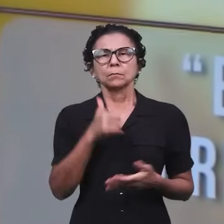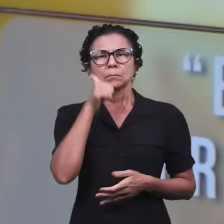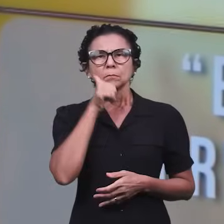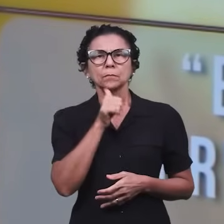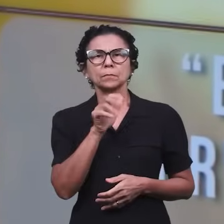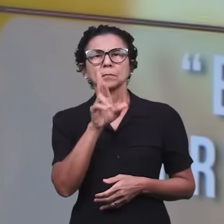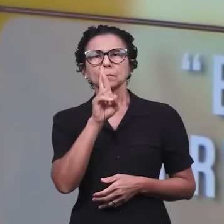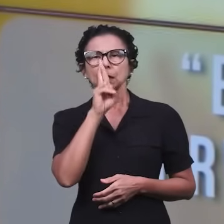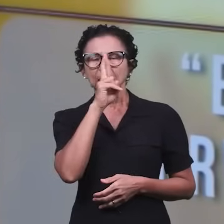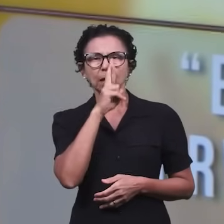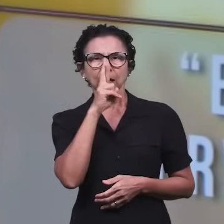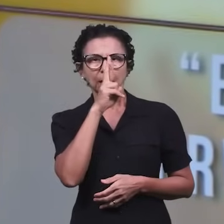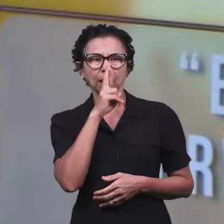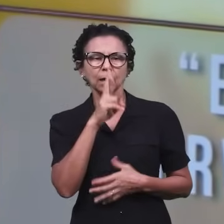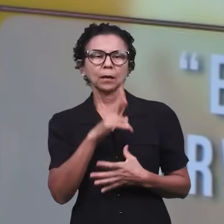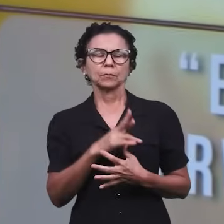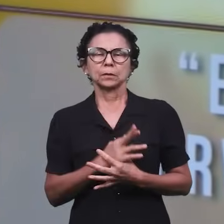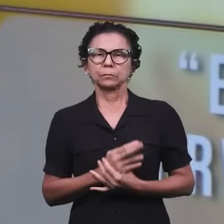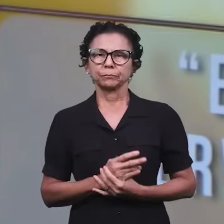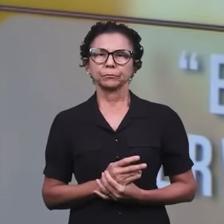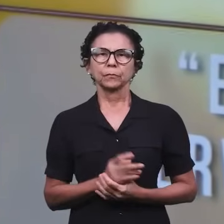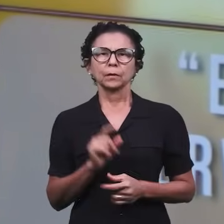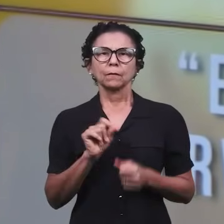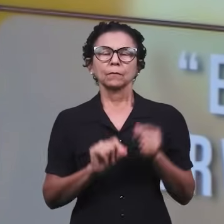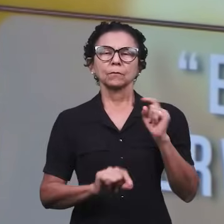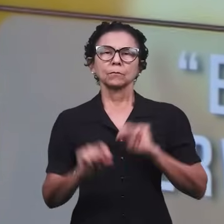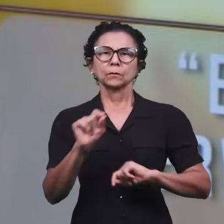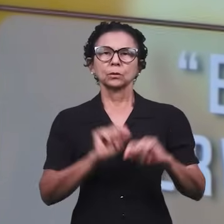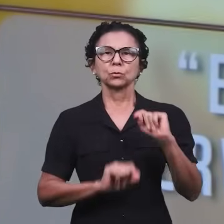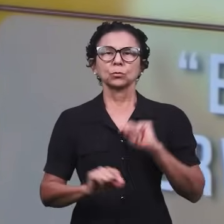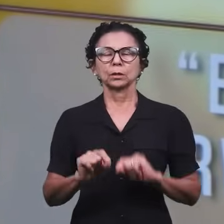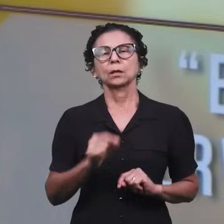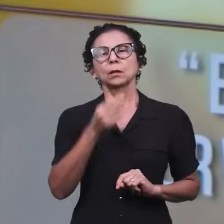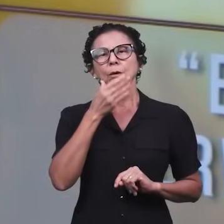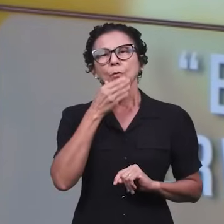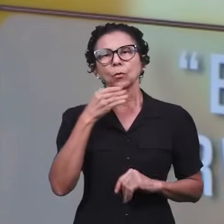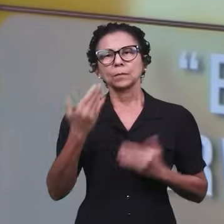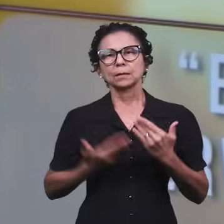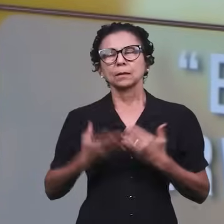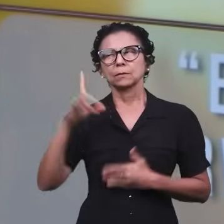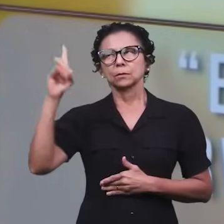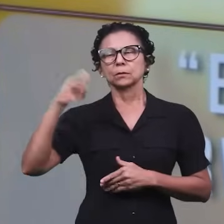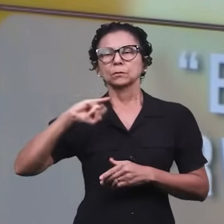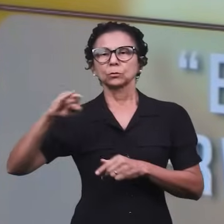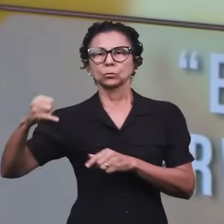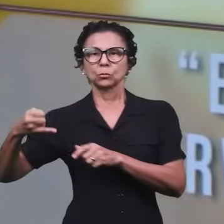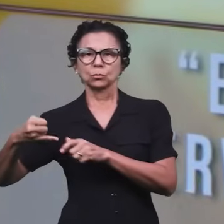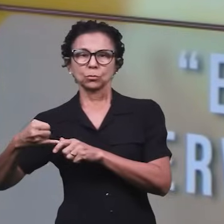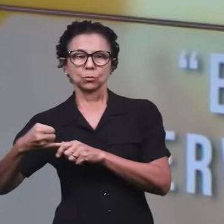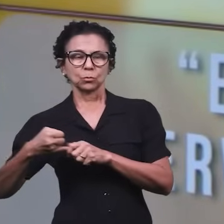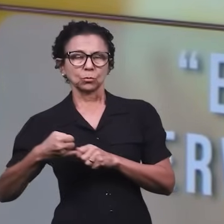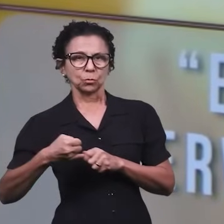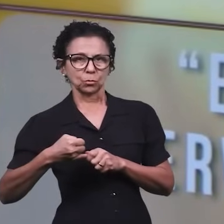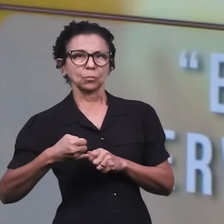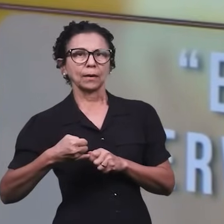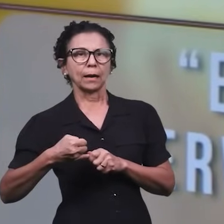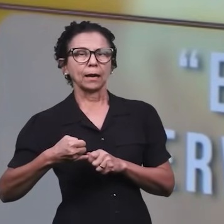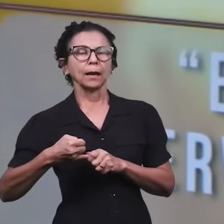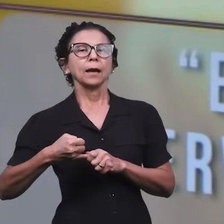Raabe, que ela recebeu os espias enviados por Josué. Ela abre as portas da sua